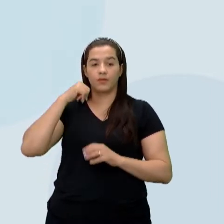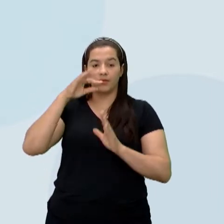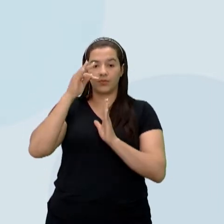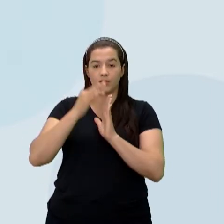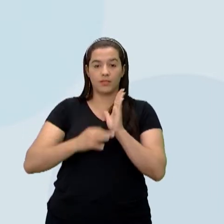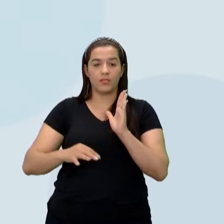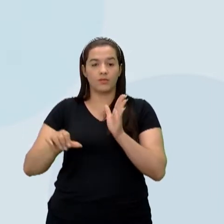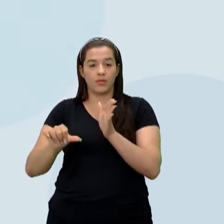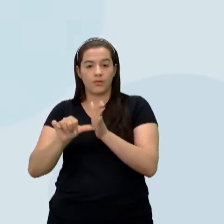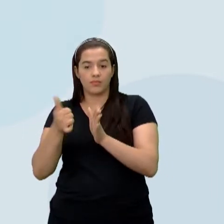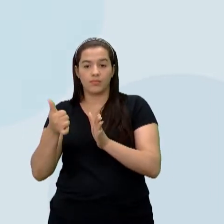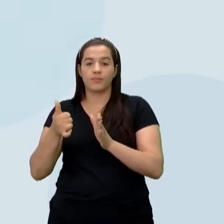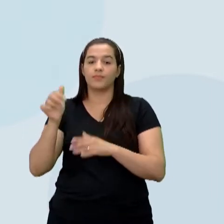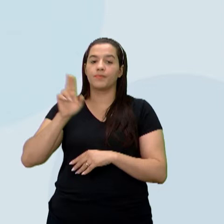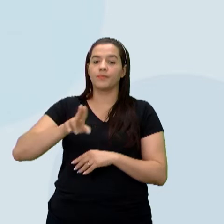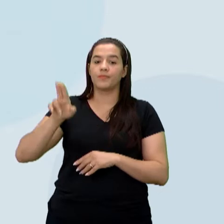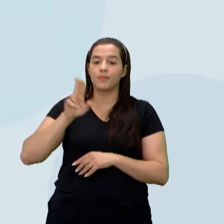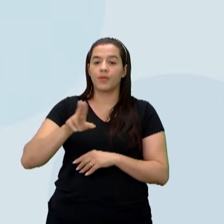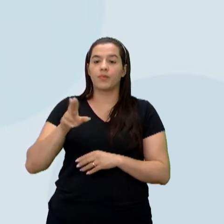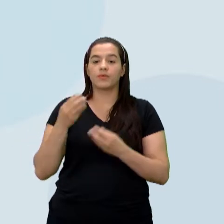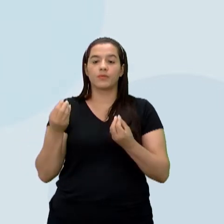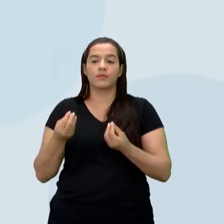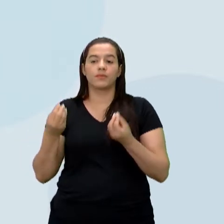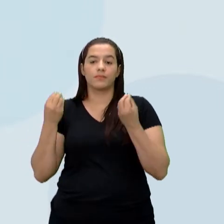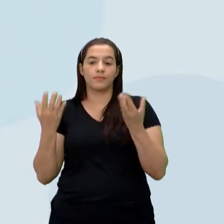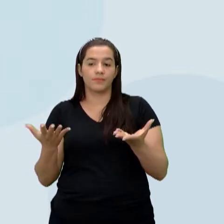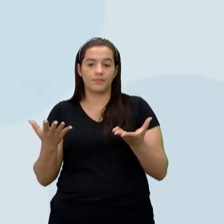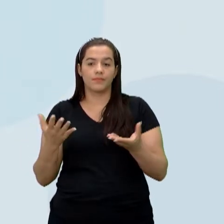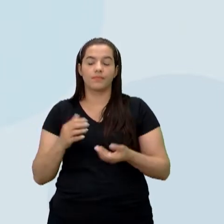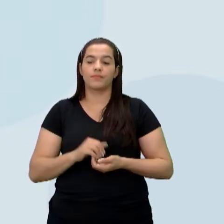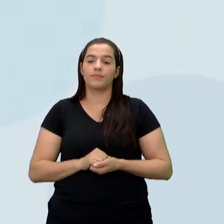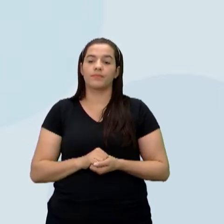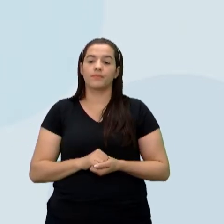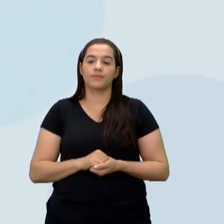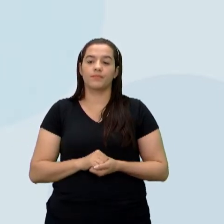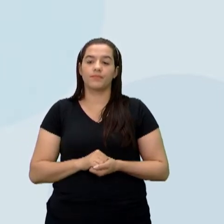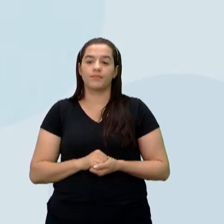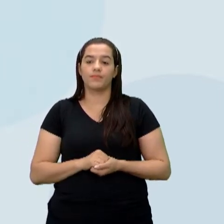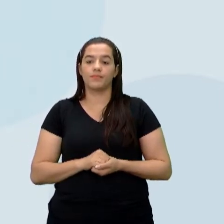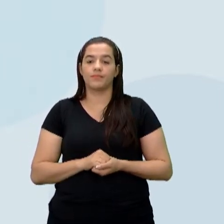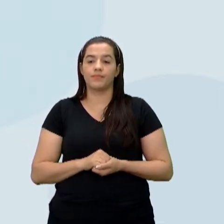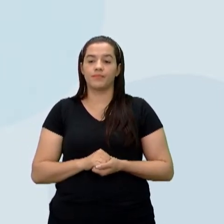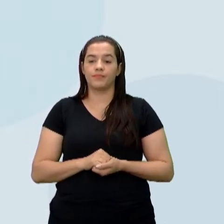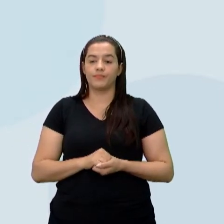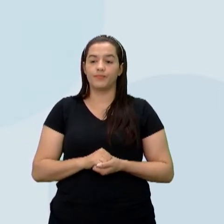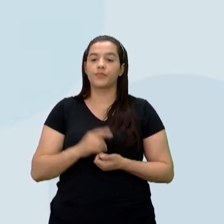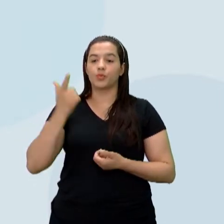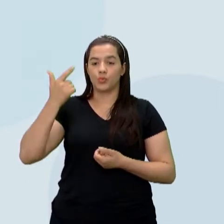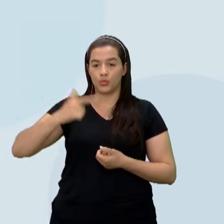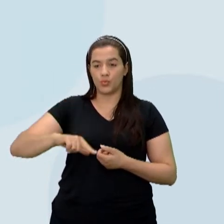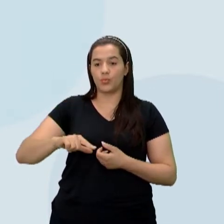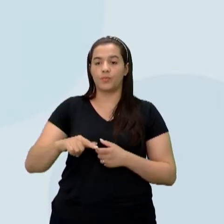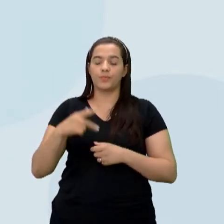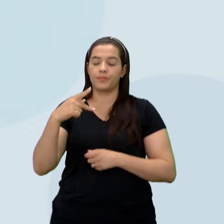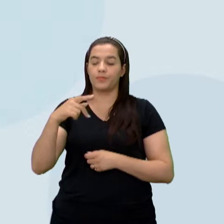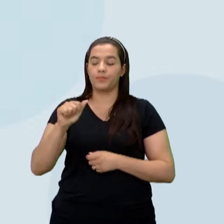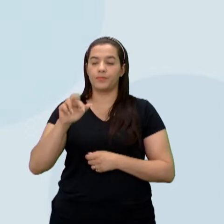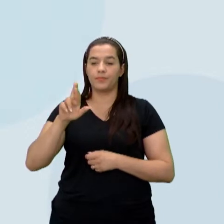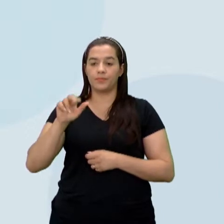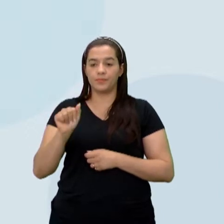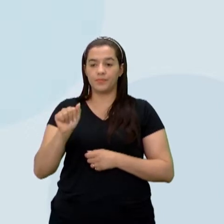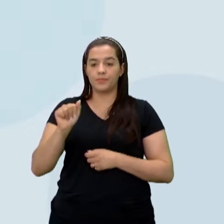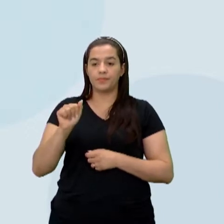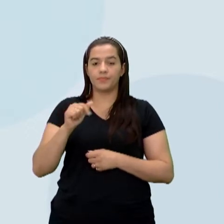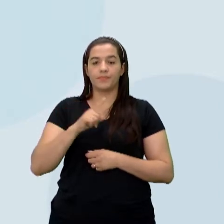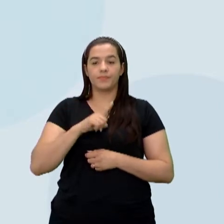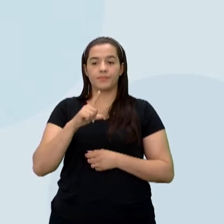os primeiros microscópios eram utilizados para. Então, de novo, nós temos